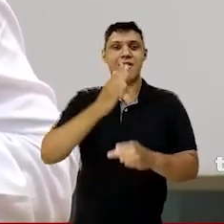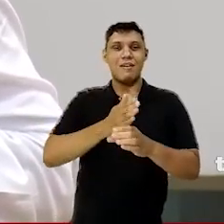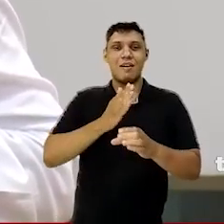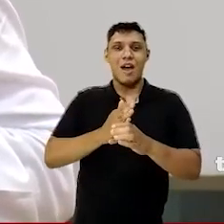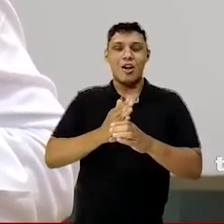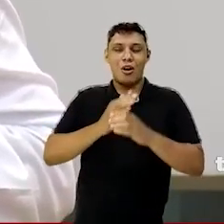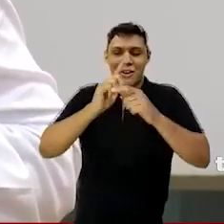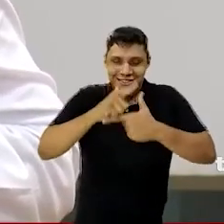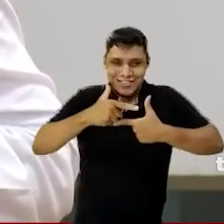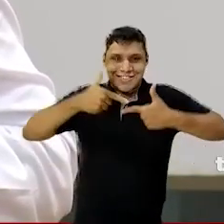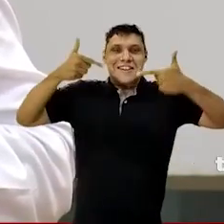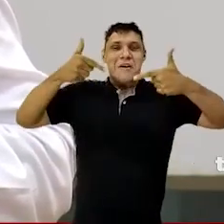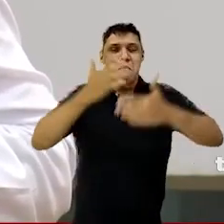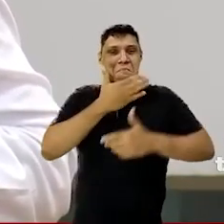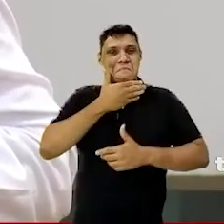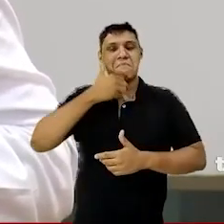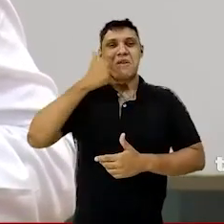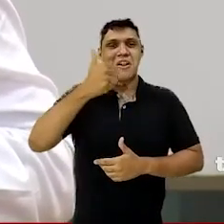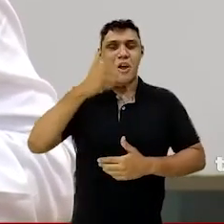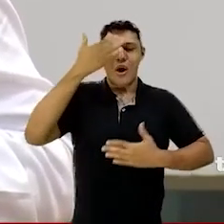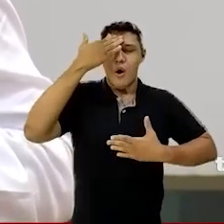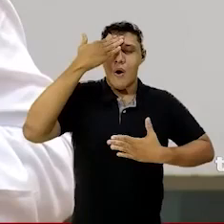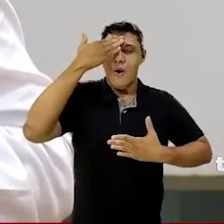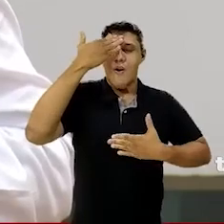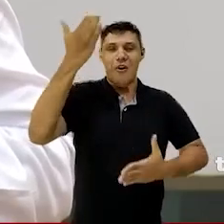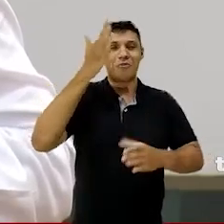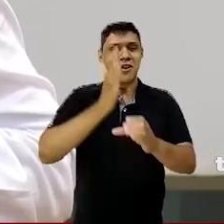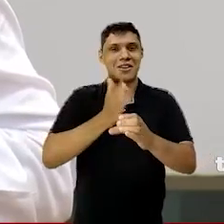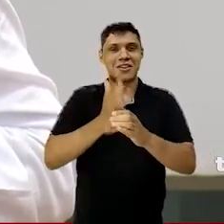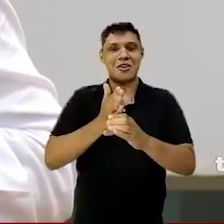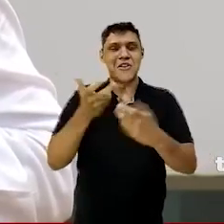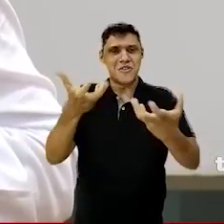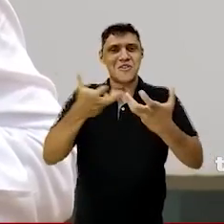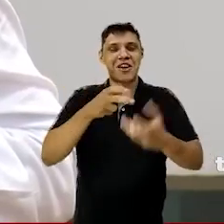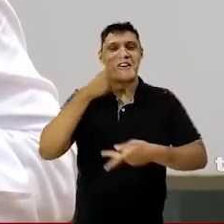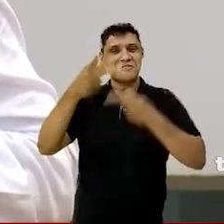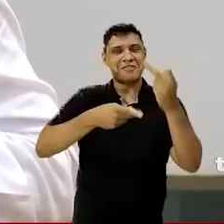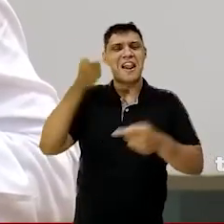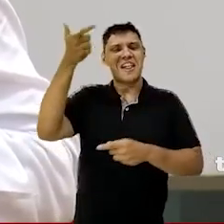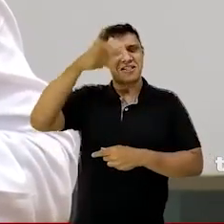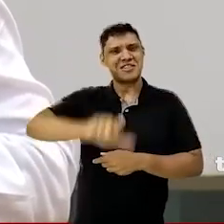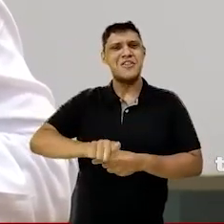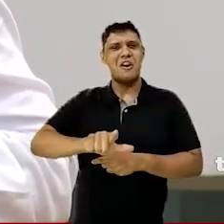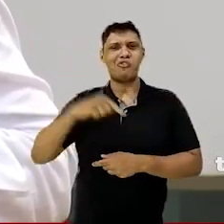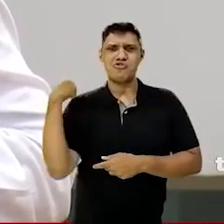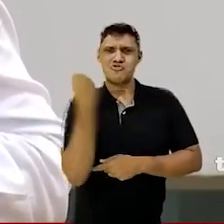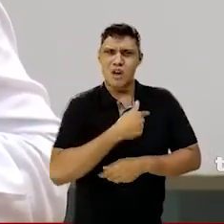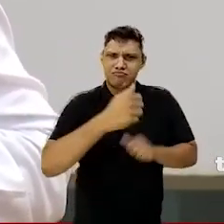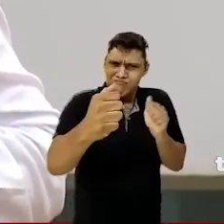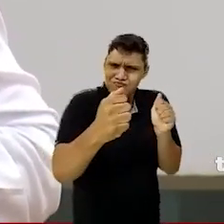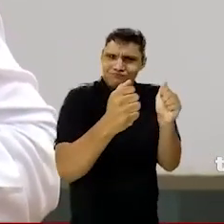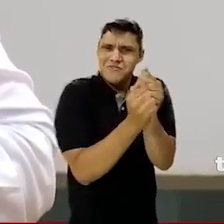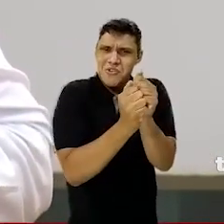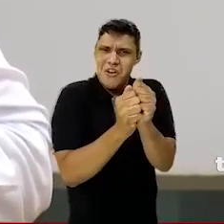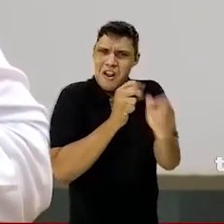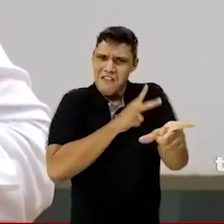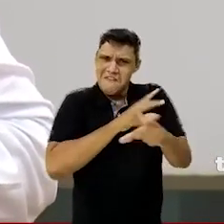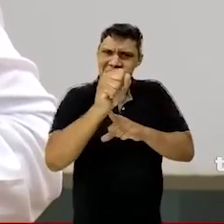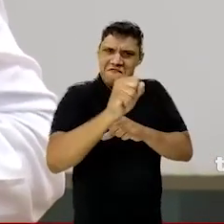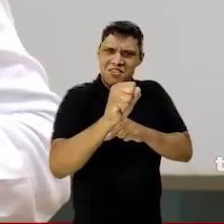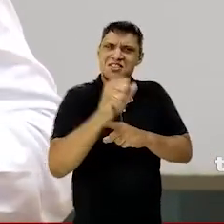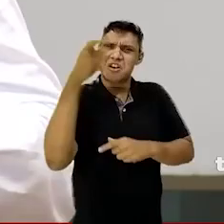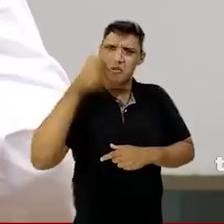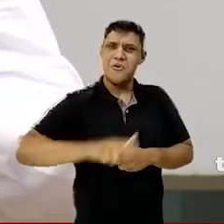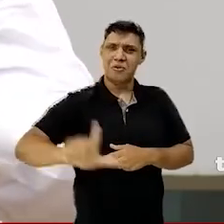sorrir. Meu muito obrigado, Caicó. Quero dizer mais uma vez que estamos juntos e juntos vamos vencer essa